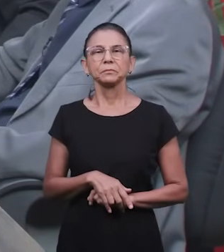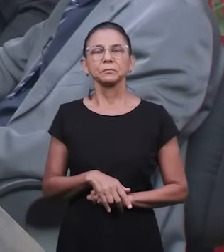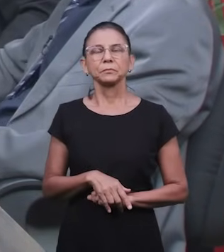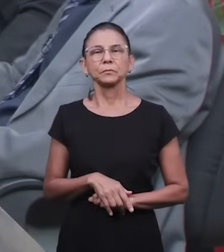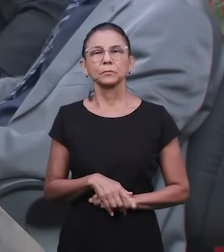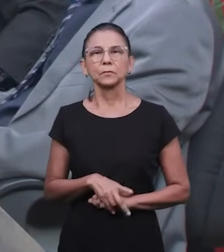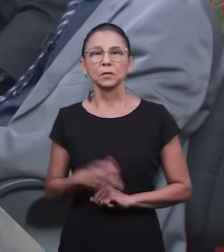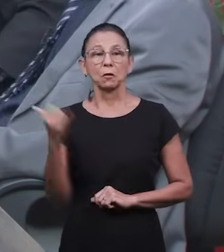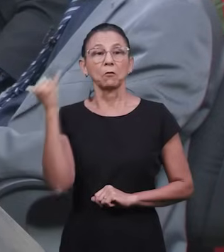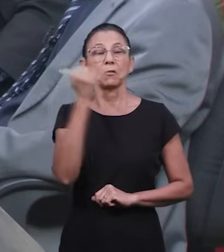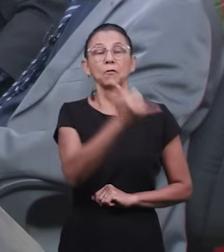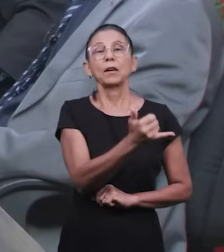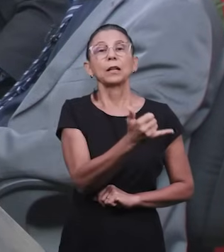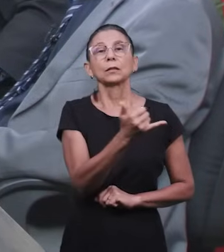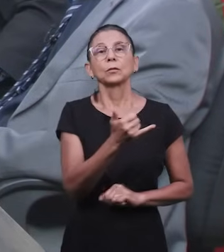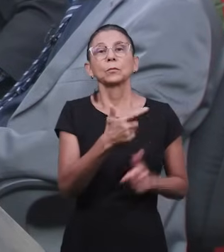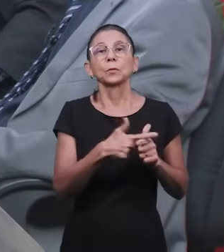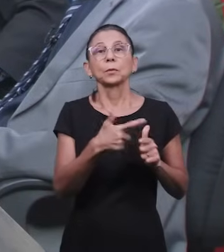jovem irmã